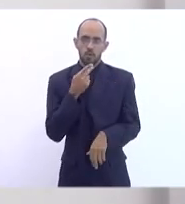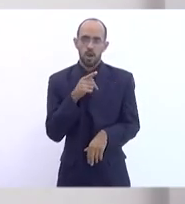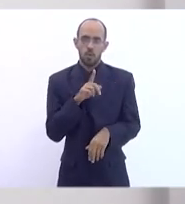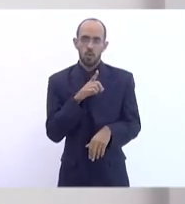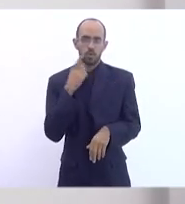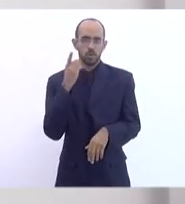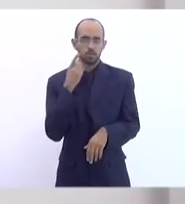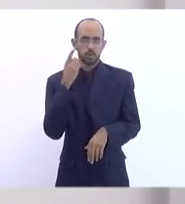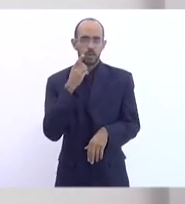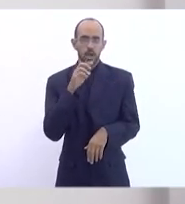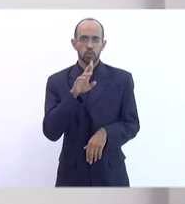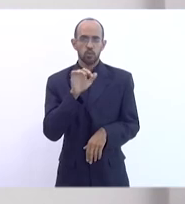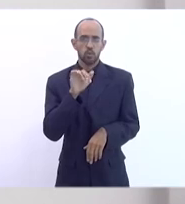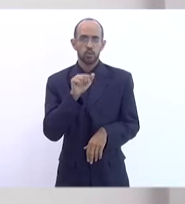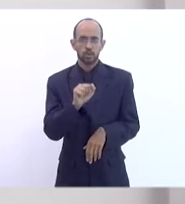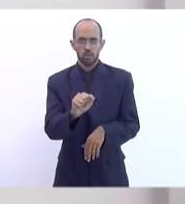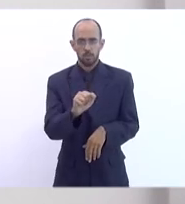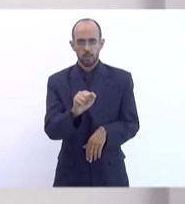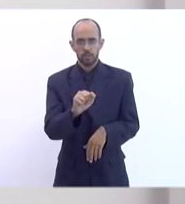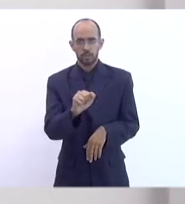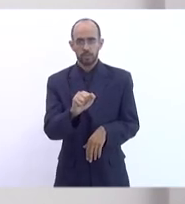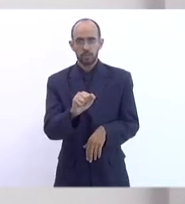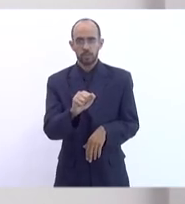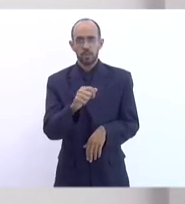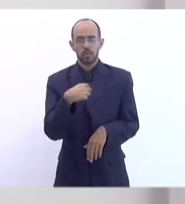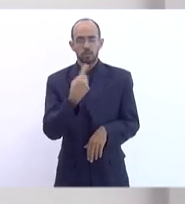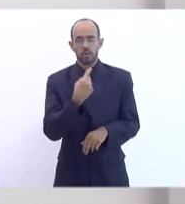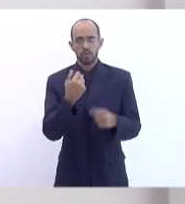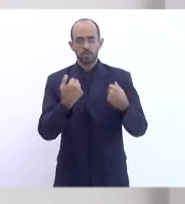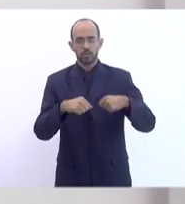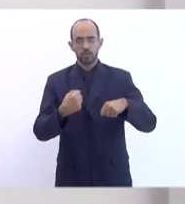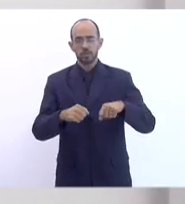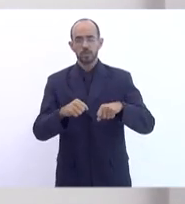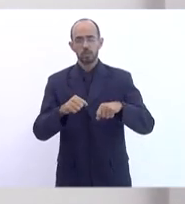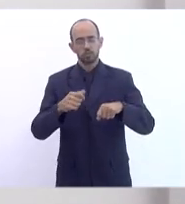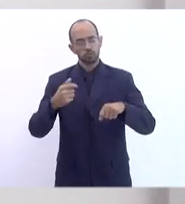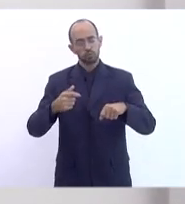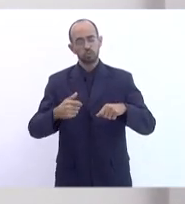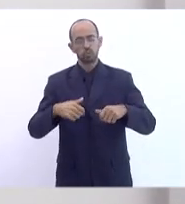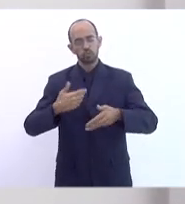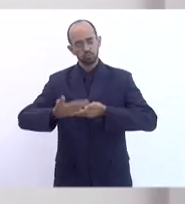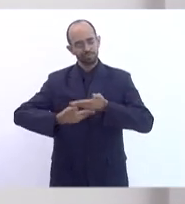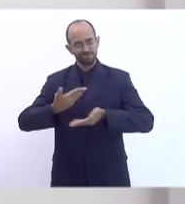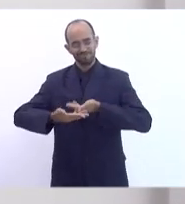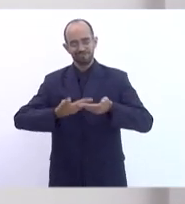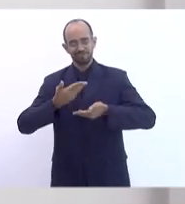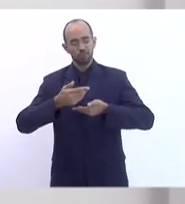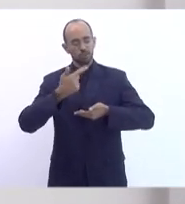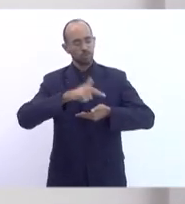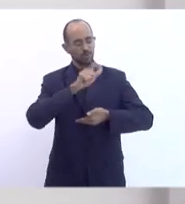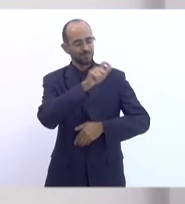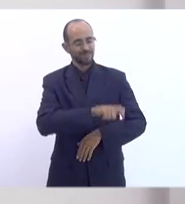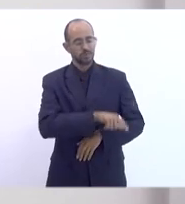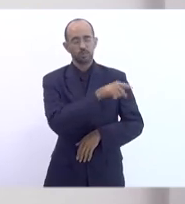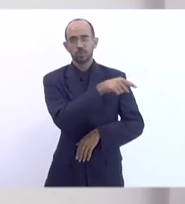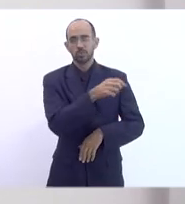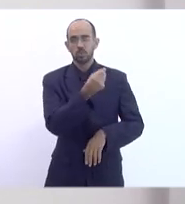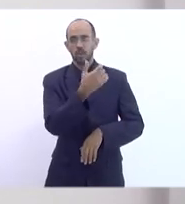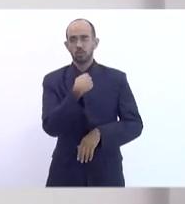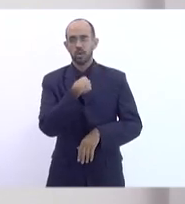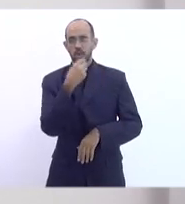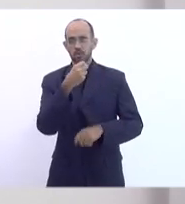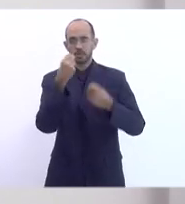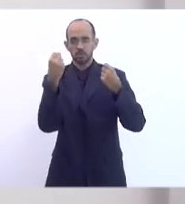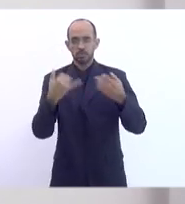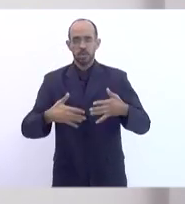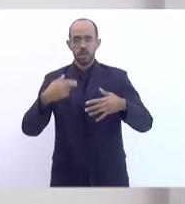Amorim e nós precisamos do envolvimento de outros atores quando eu narrei que